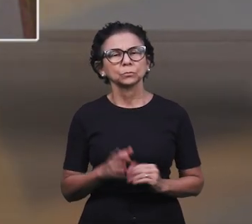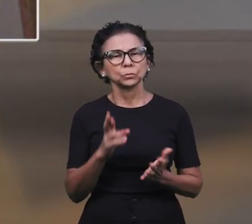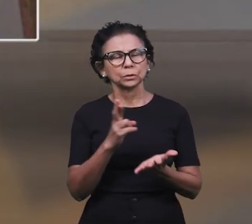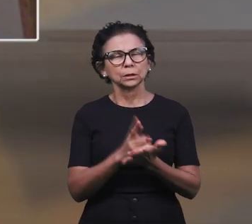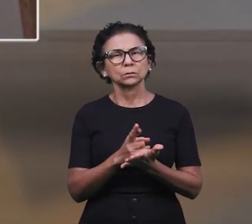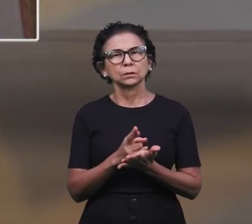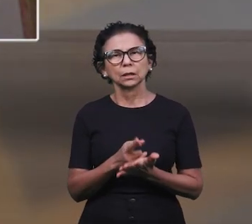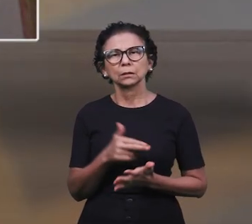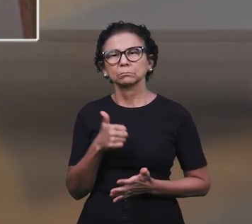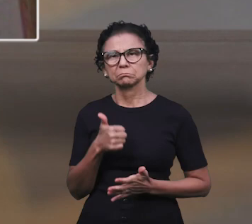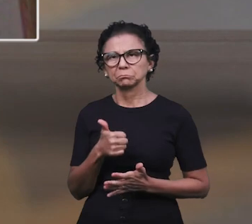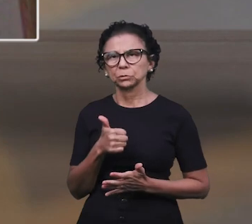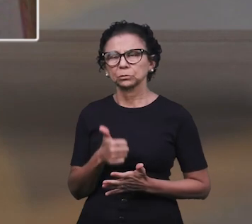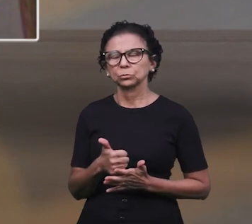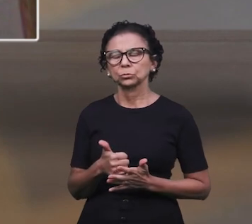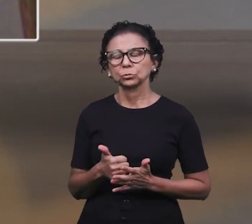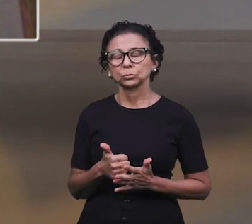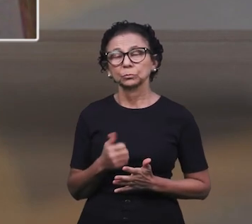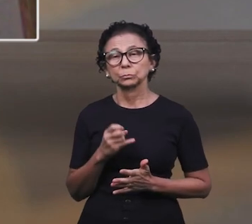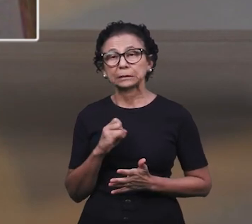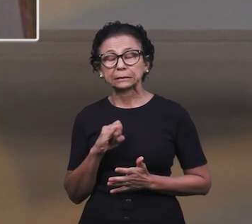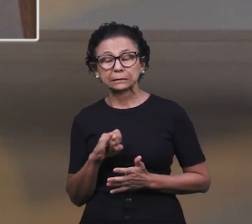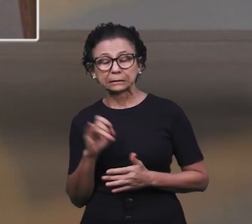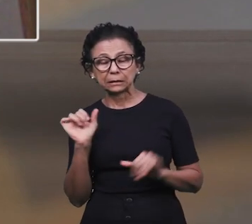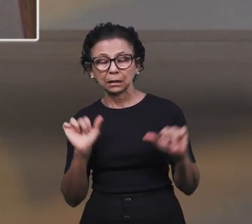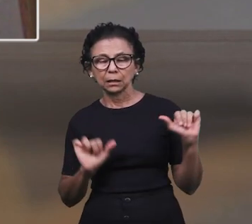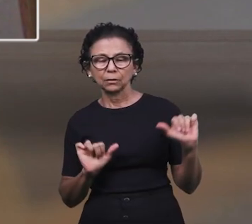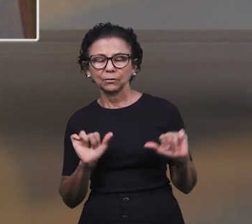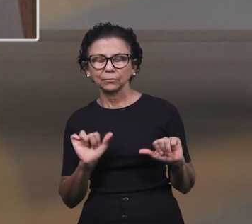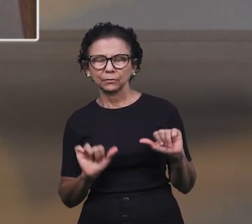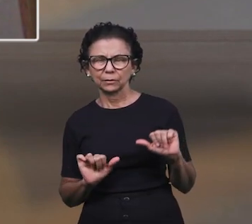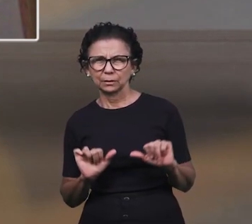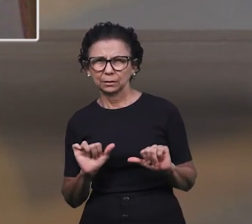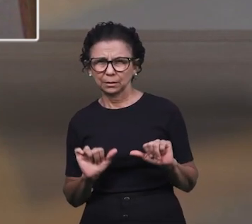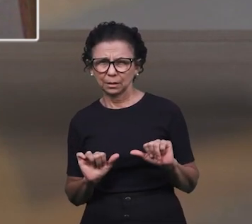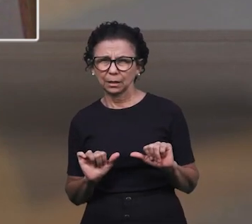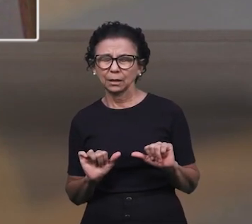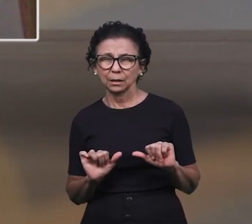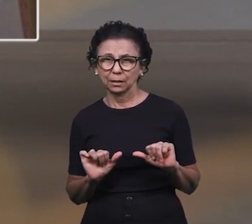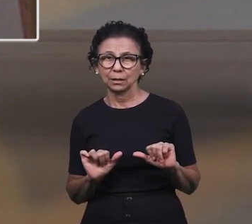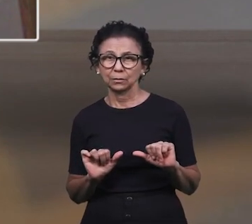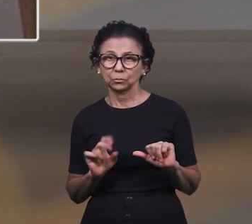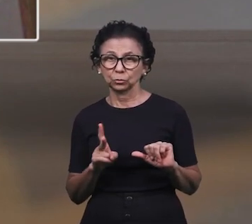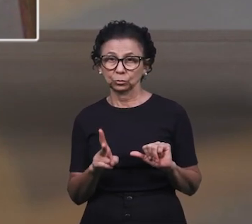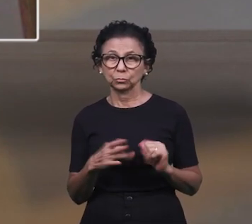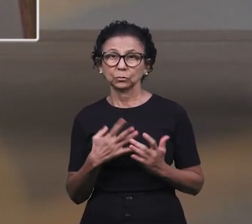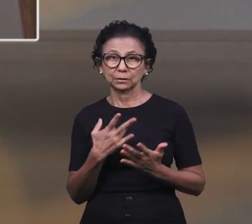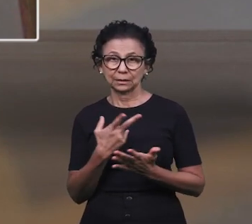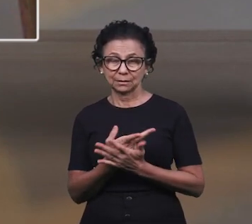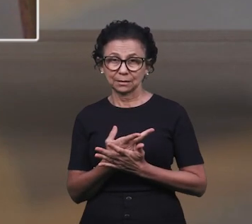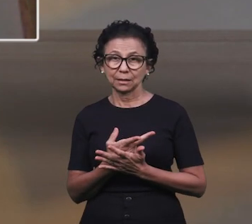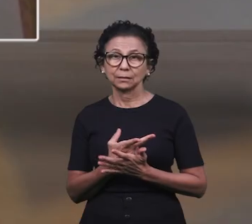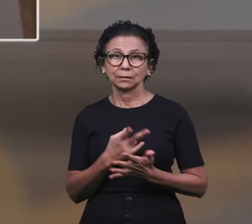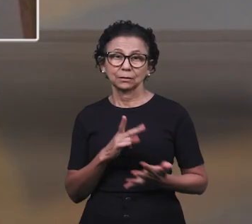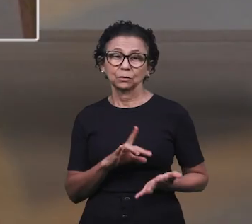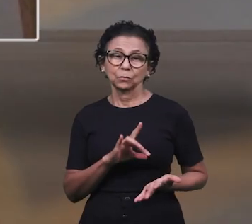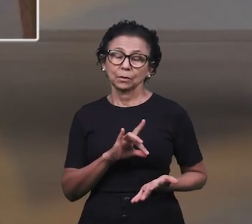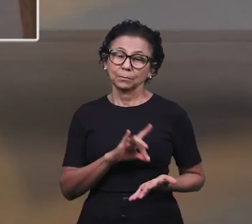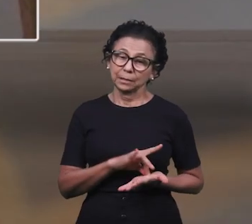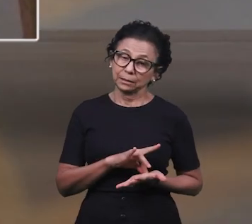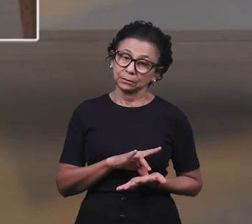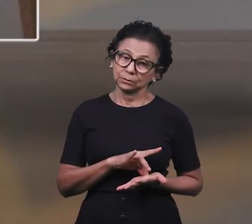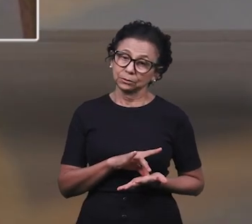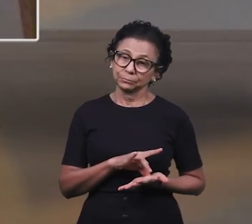benefícios, mas se formos avaliar o que está acontecendo ainda hoje, nossos dias, há um